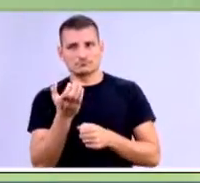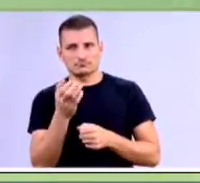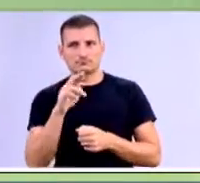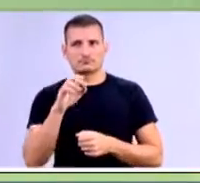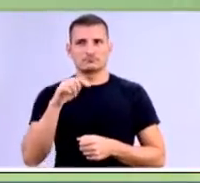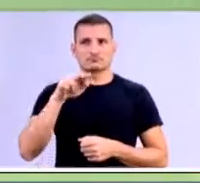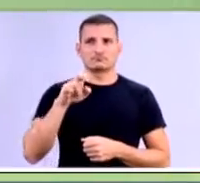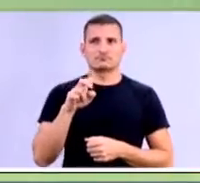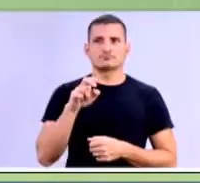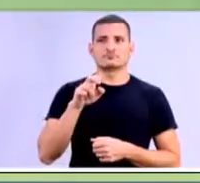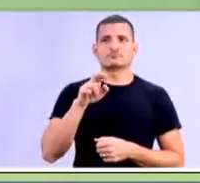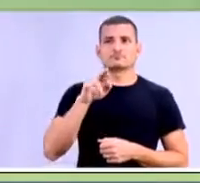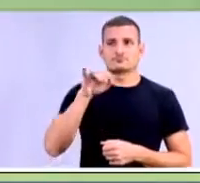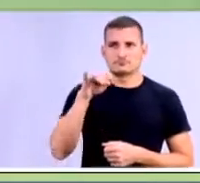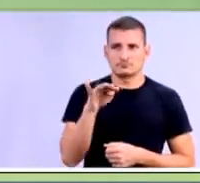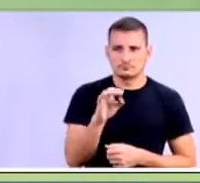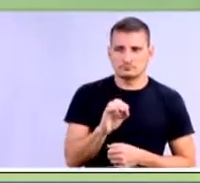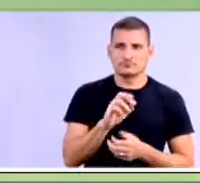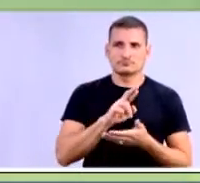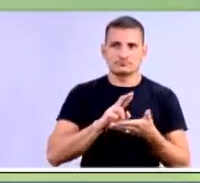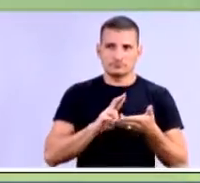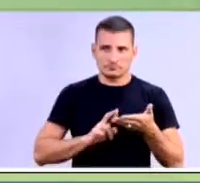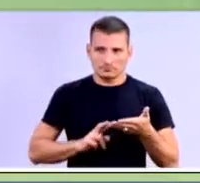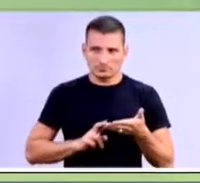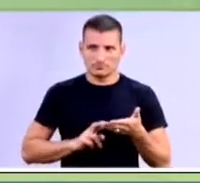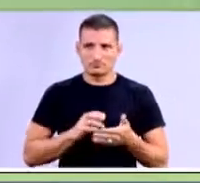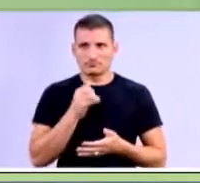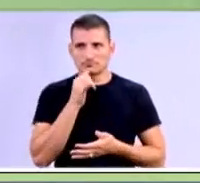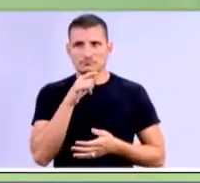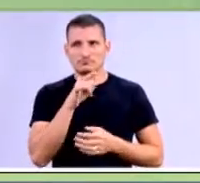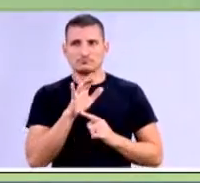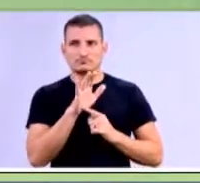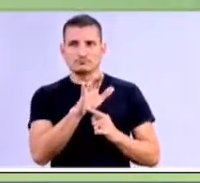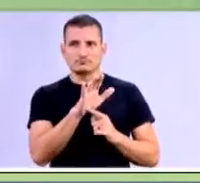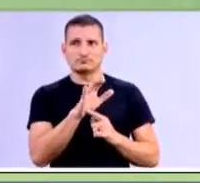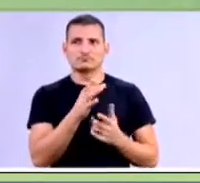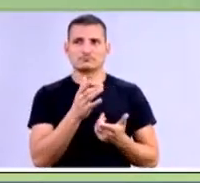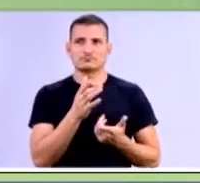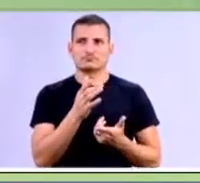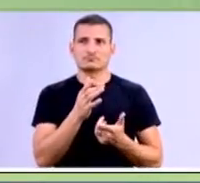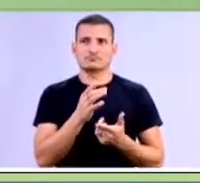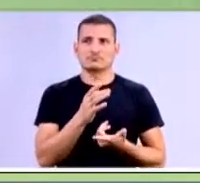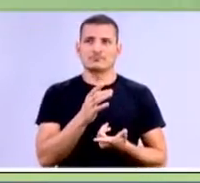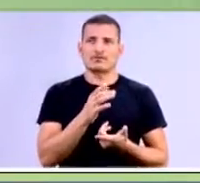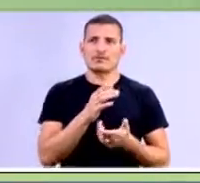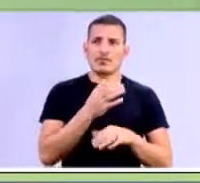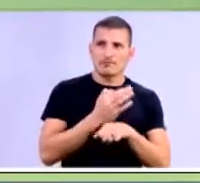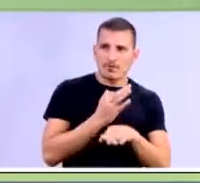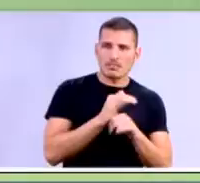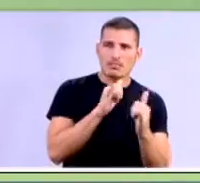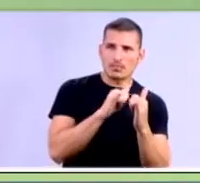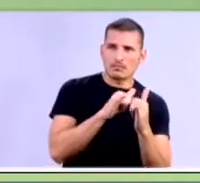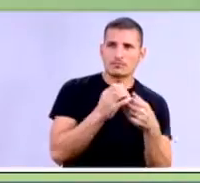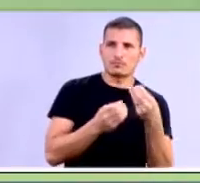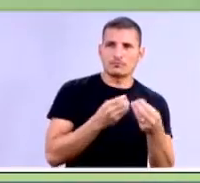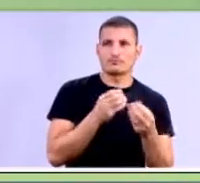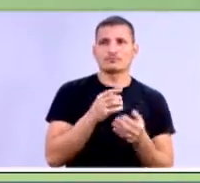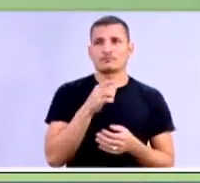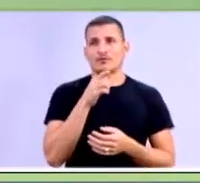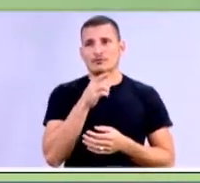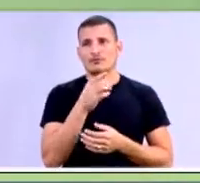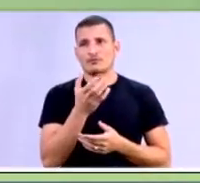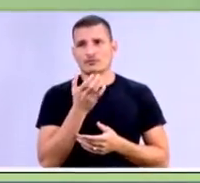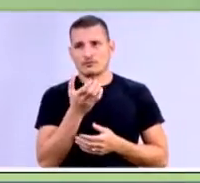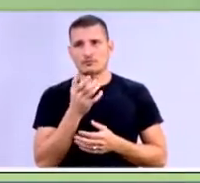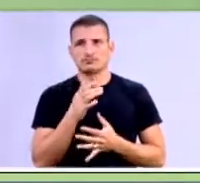requerimento. Se você precisa apresentar justificativa de faltas, é um requerimento. Se você pretende,